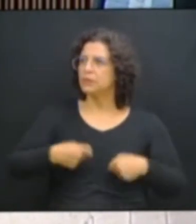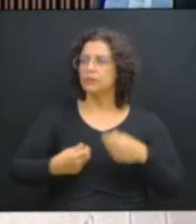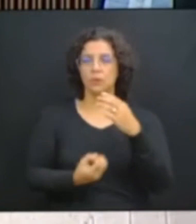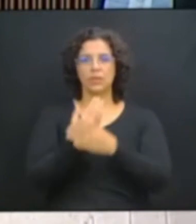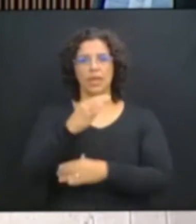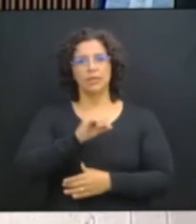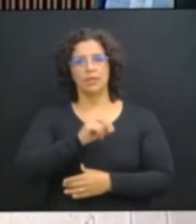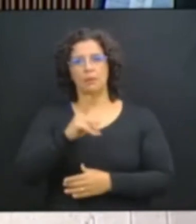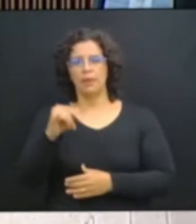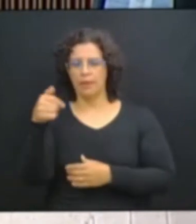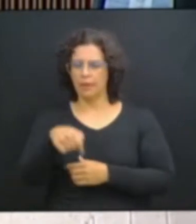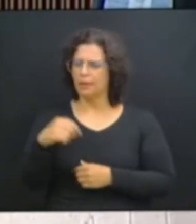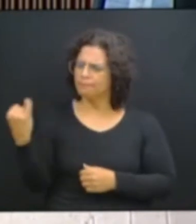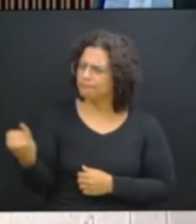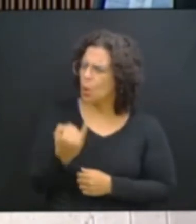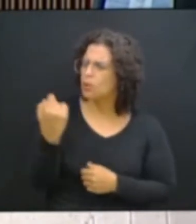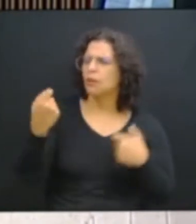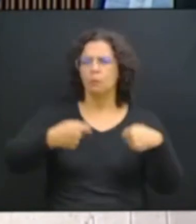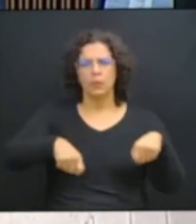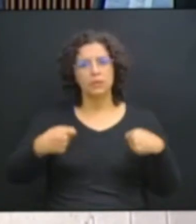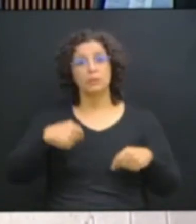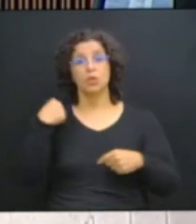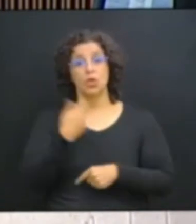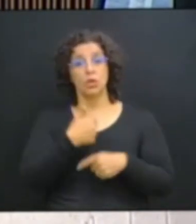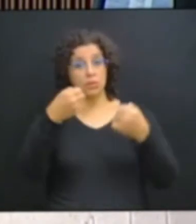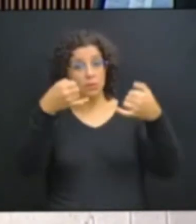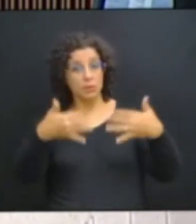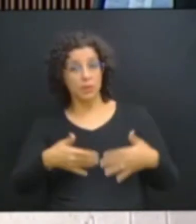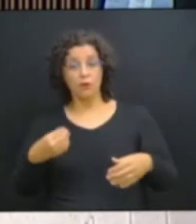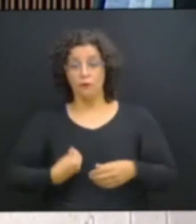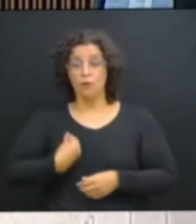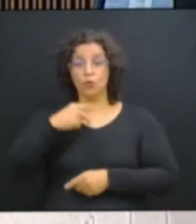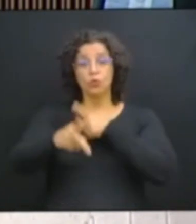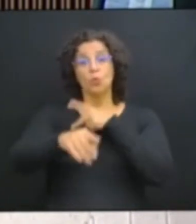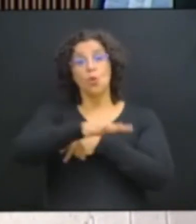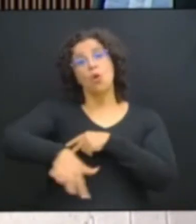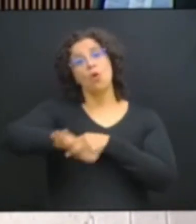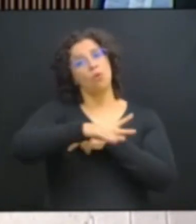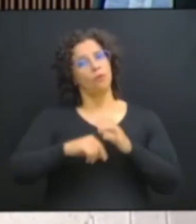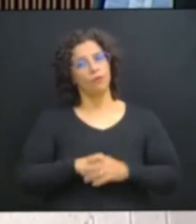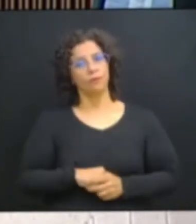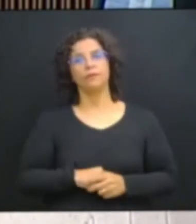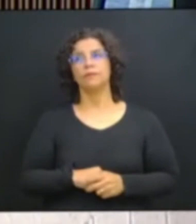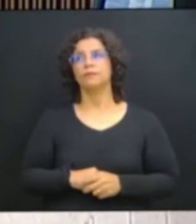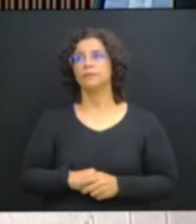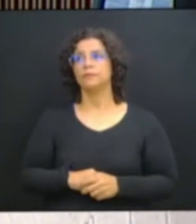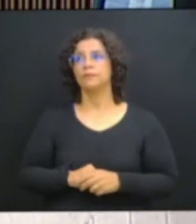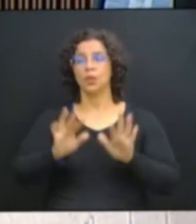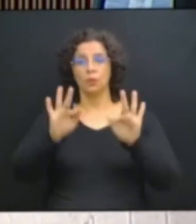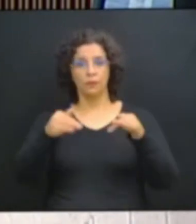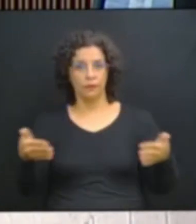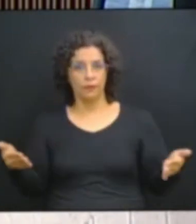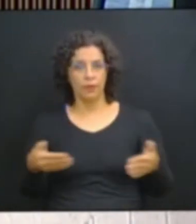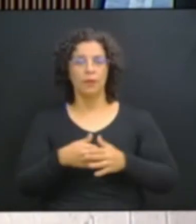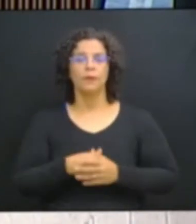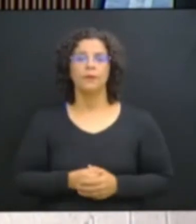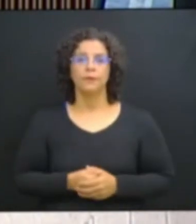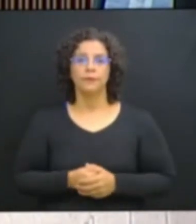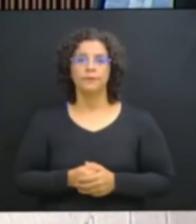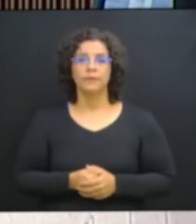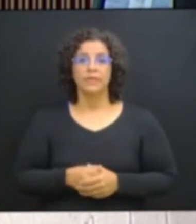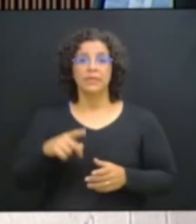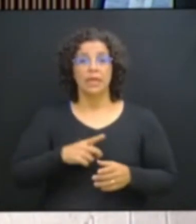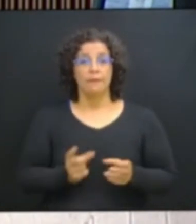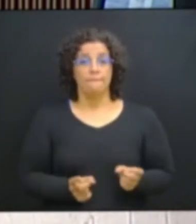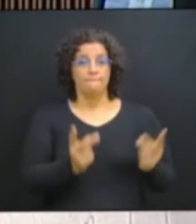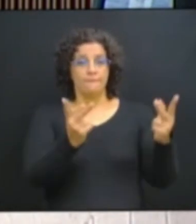CPI. É muito necessário porque a gente está falando da vida do povo. Por fim, a privatização